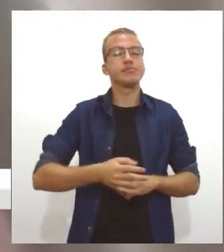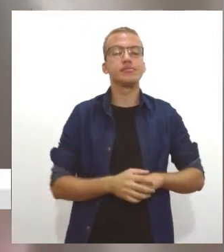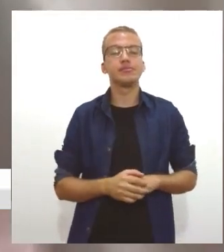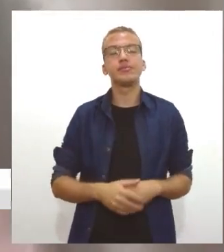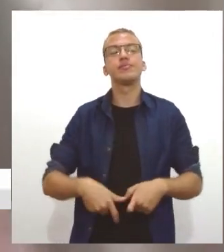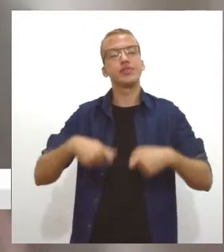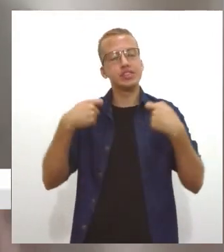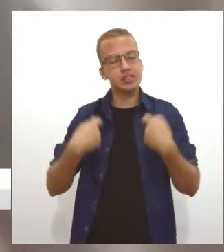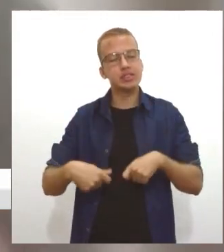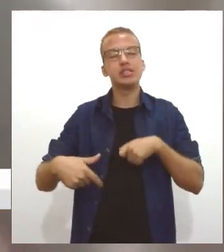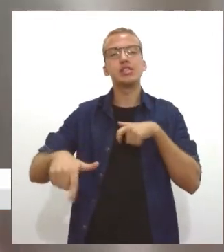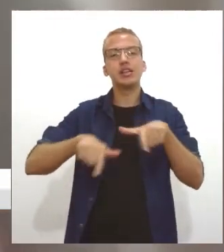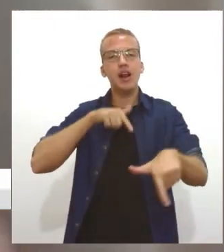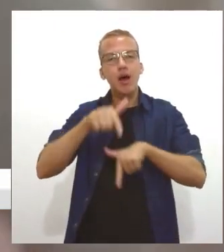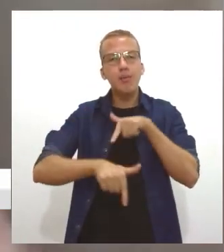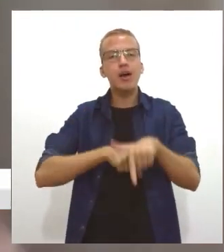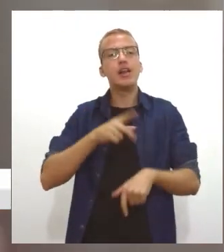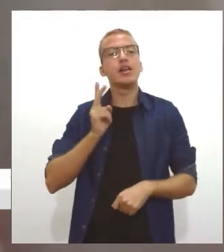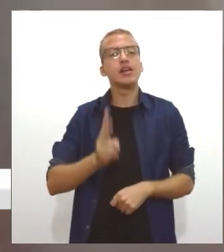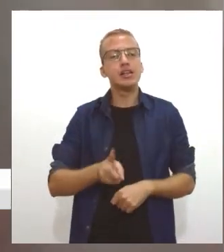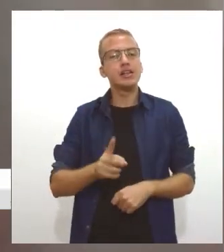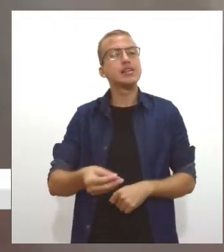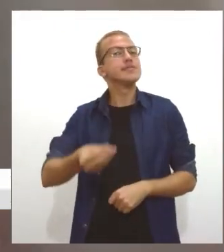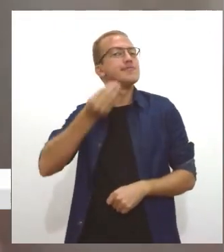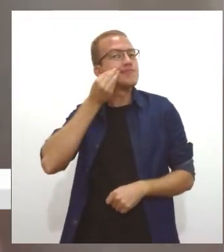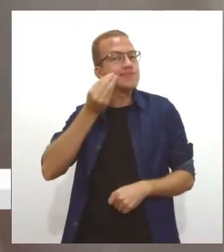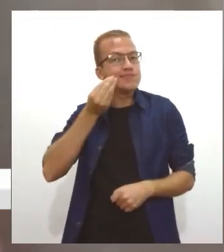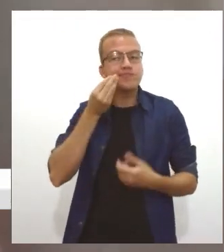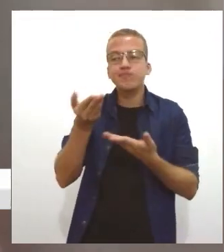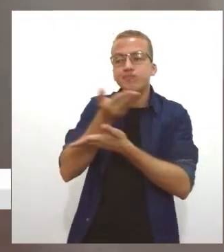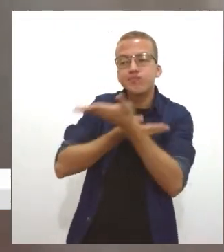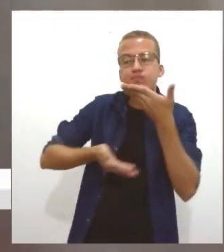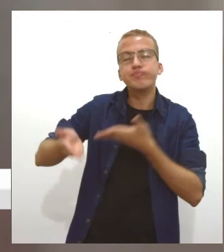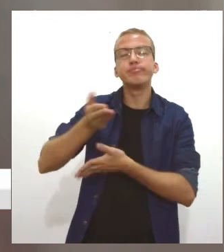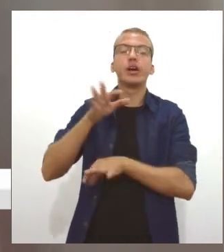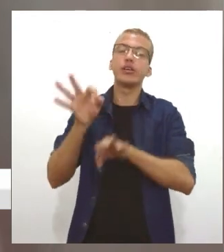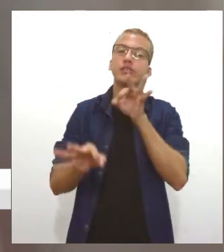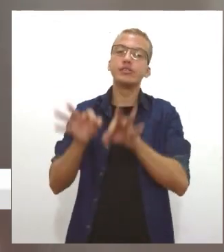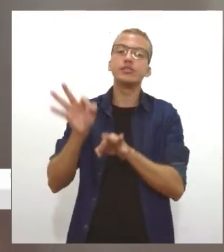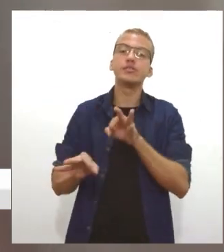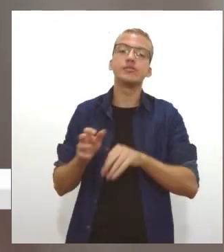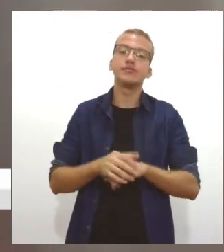vapor, tentando essa interlocução com o judiciário e outros órgãos. Também, inclusive,